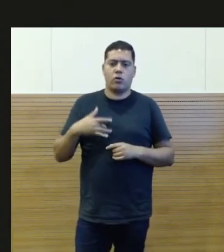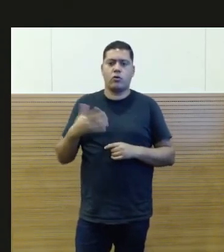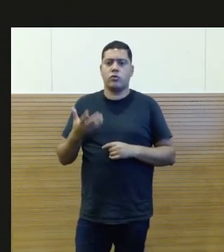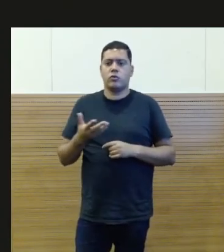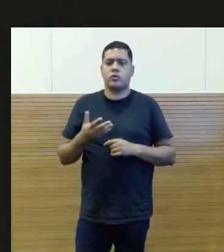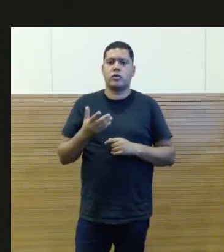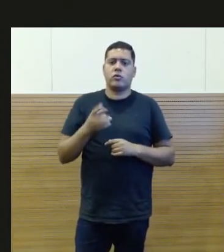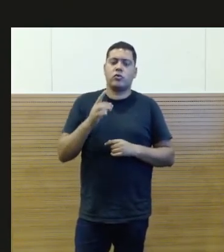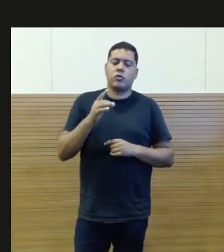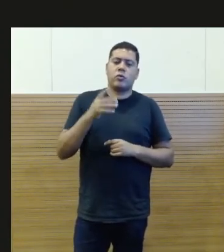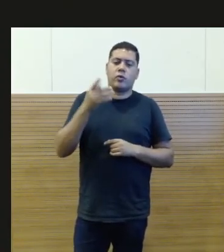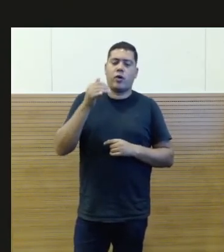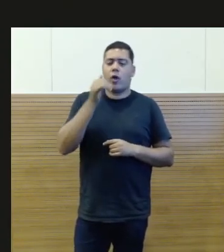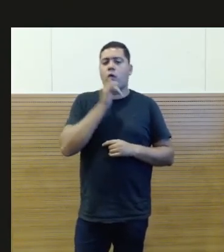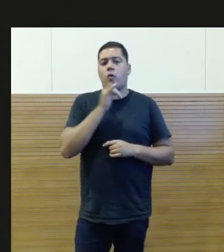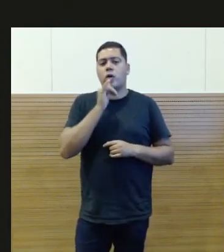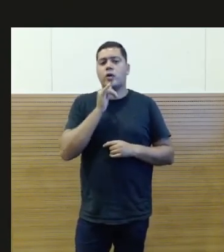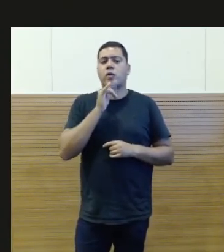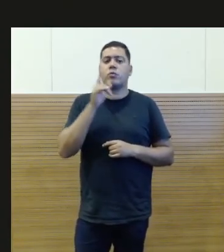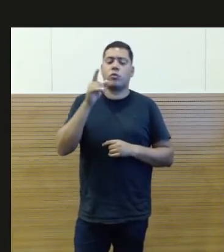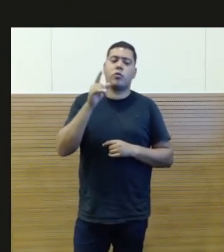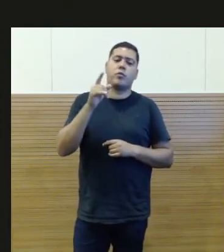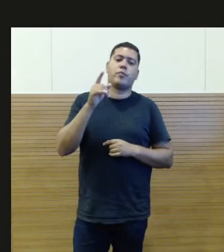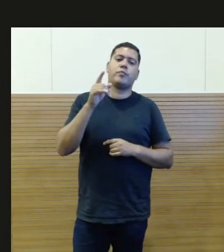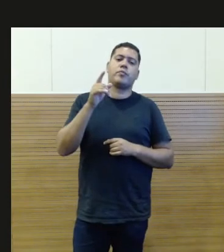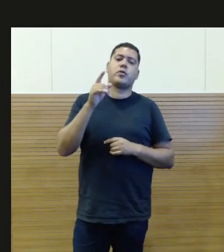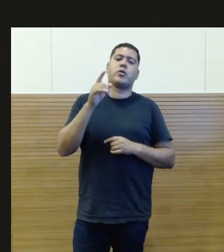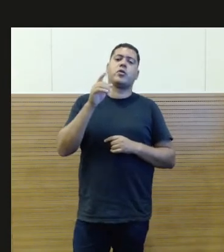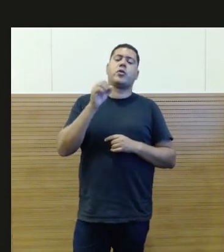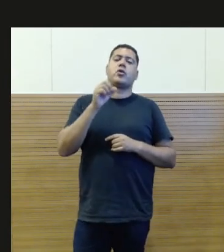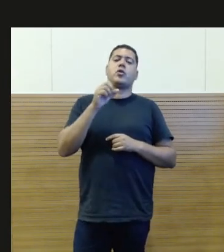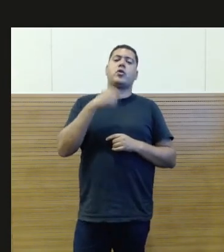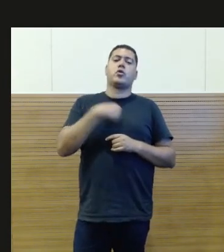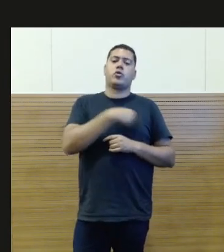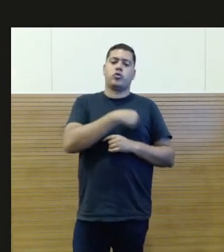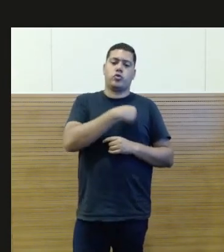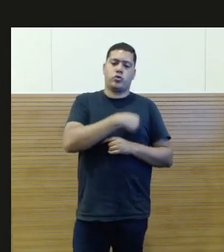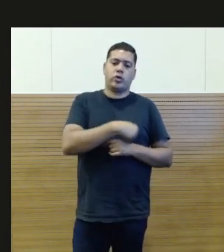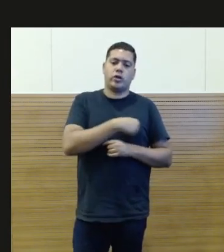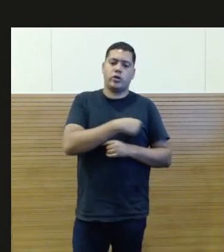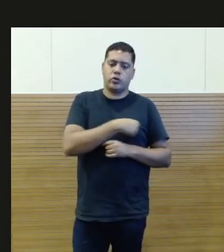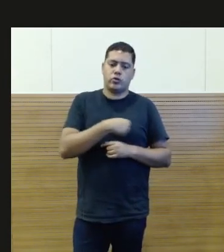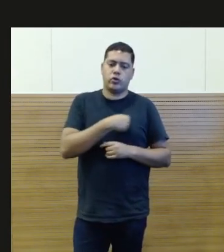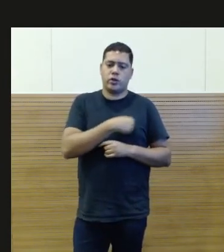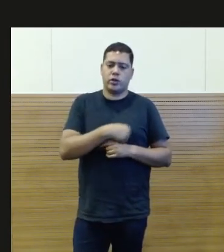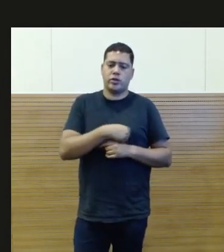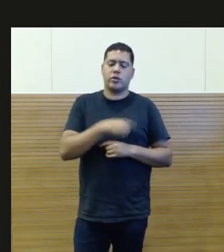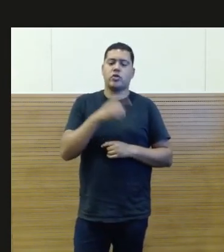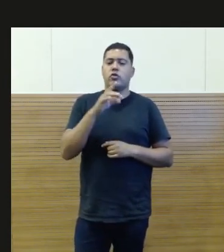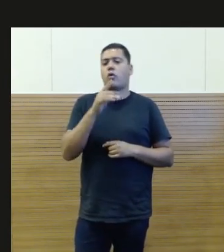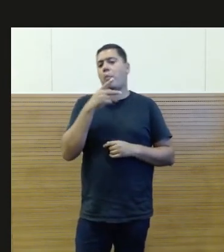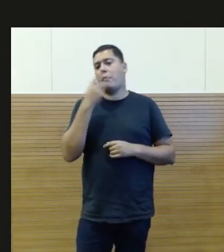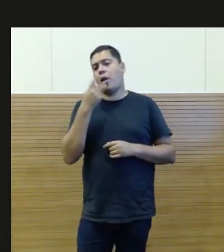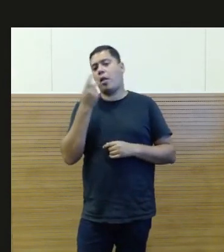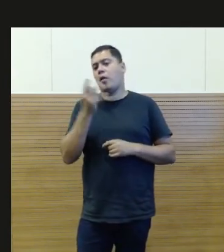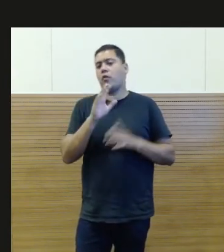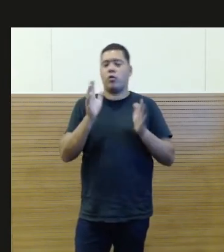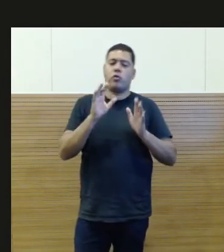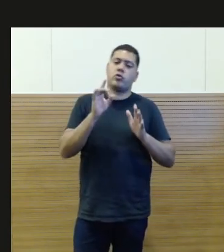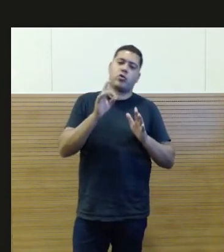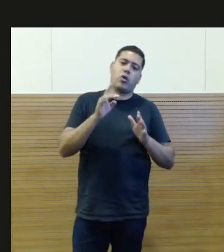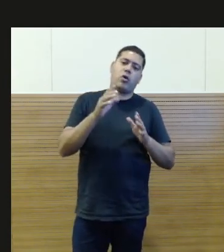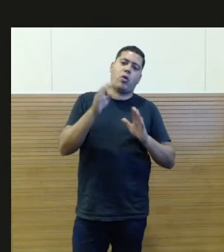aqui, só para dar um exemplo, um estudo foi feito na Suíça com adultos, e se adiciona somente a palavra, então isso é uma referência